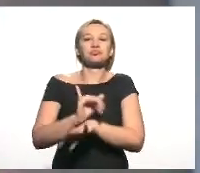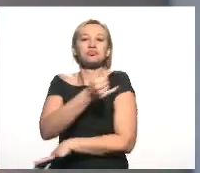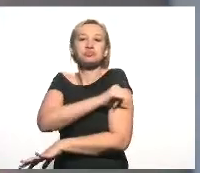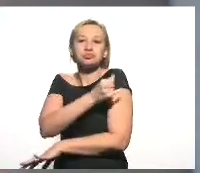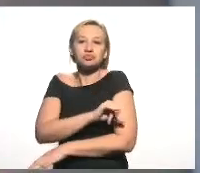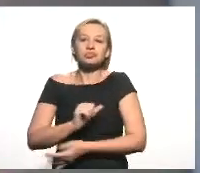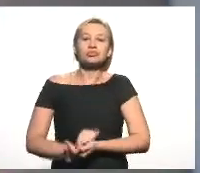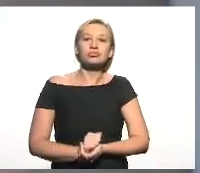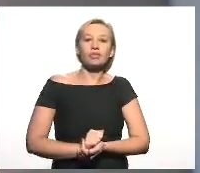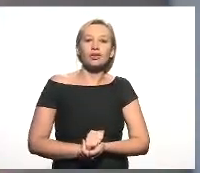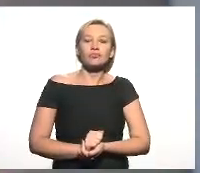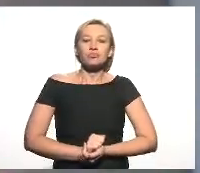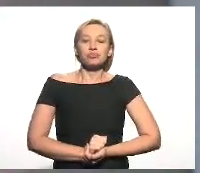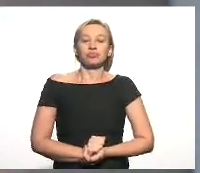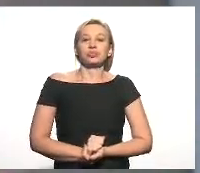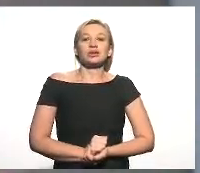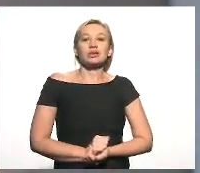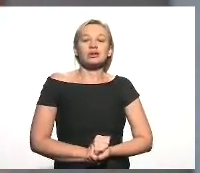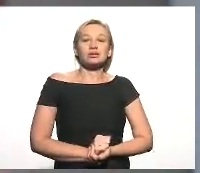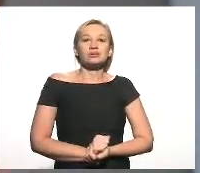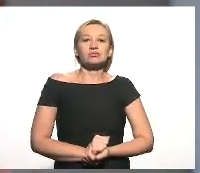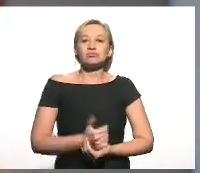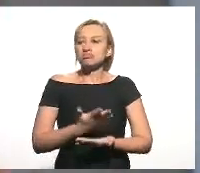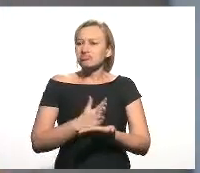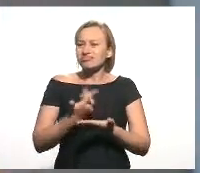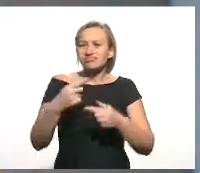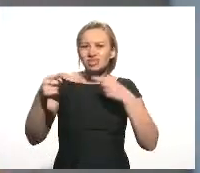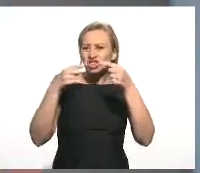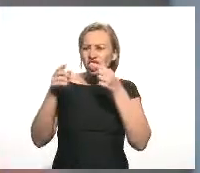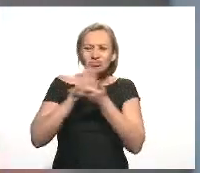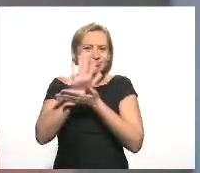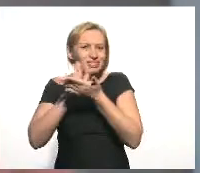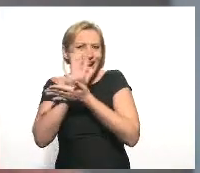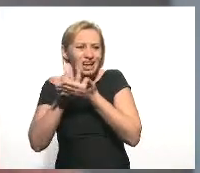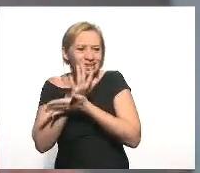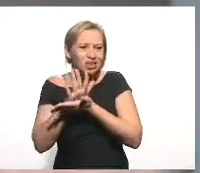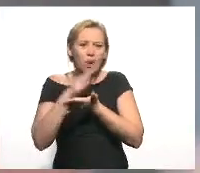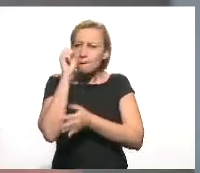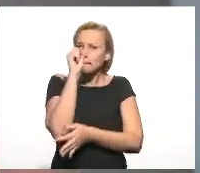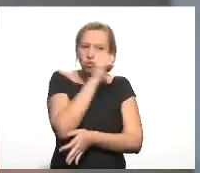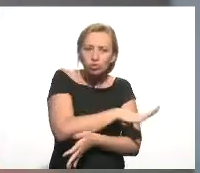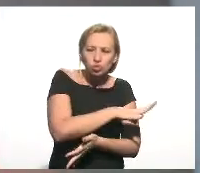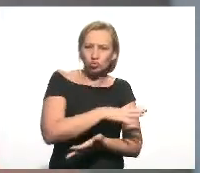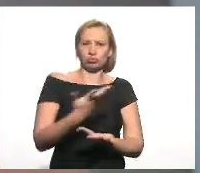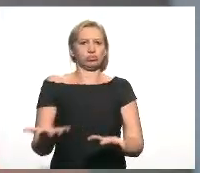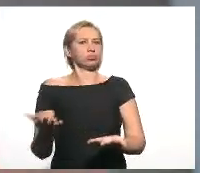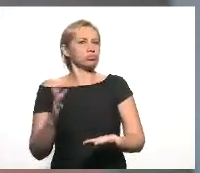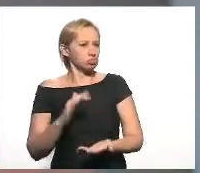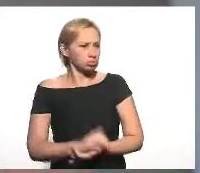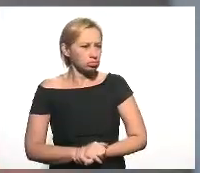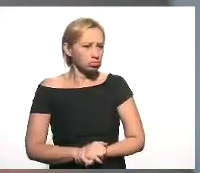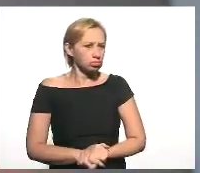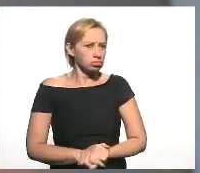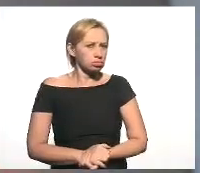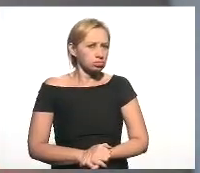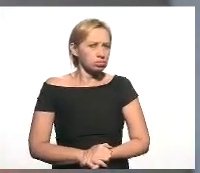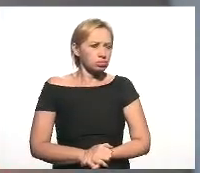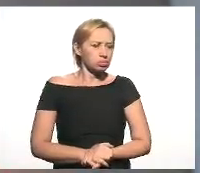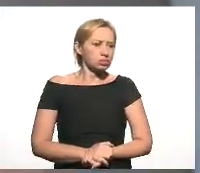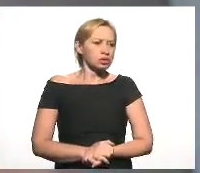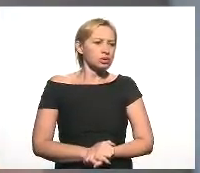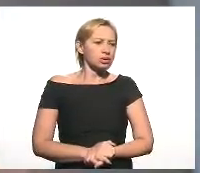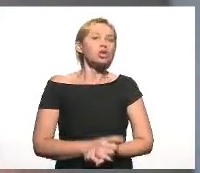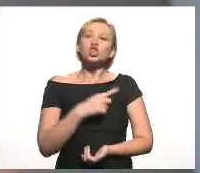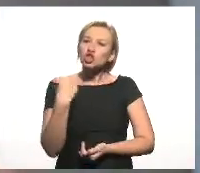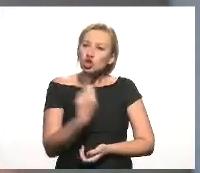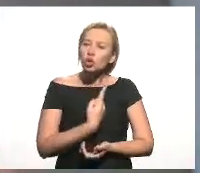circuito é um absurdo. Sem nenhum diálogo, é um absurdo incompreensível. E a gente está